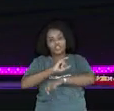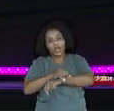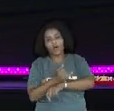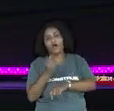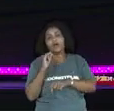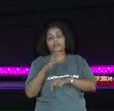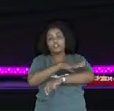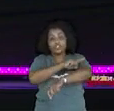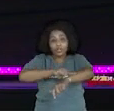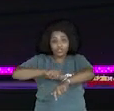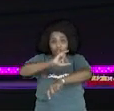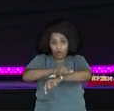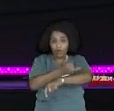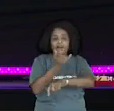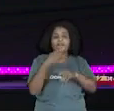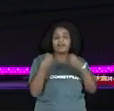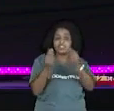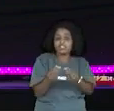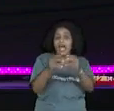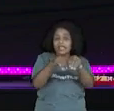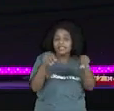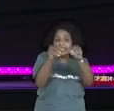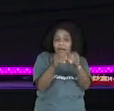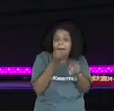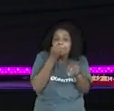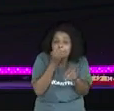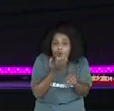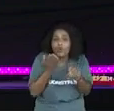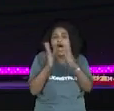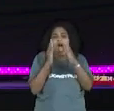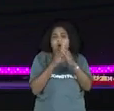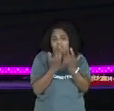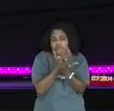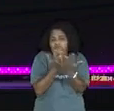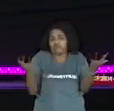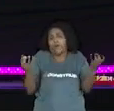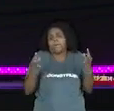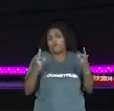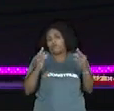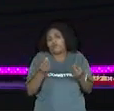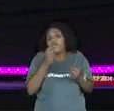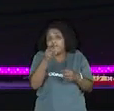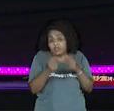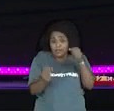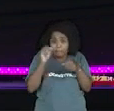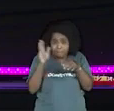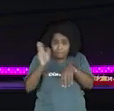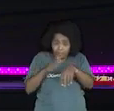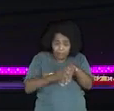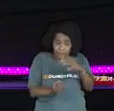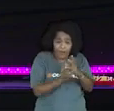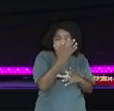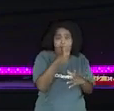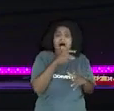que vocês não construíram com casa cheia de tudo que há de melhor de coisas que vocês vão produziram com